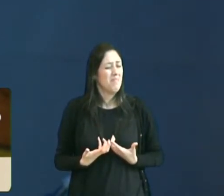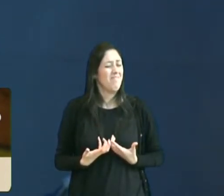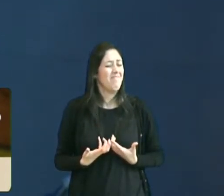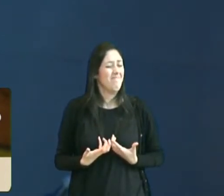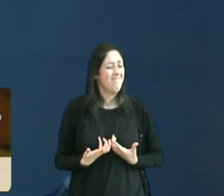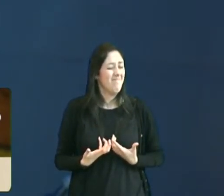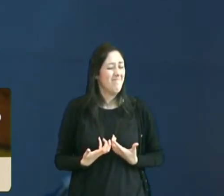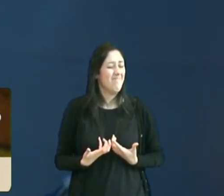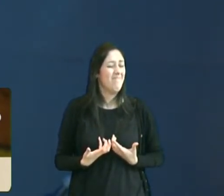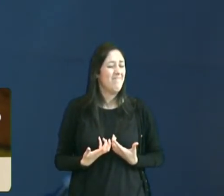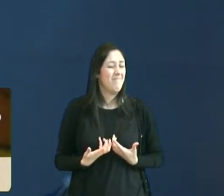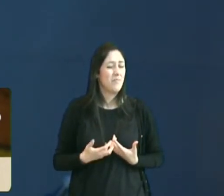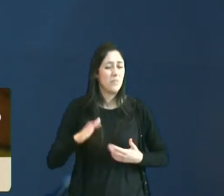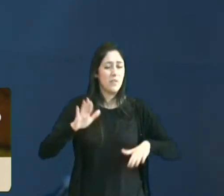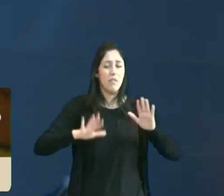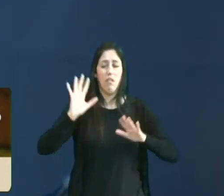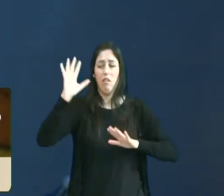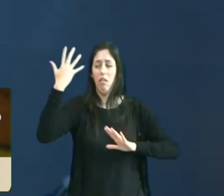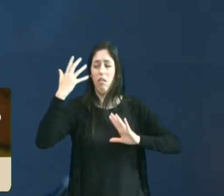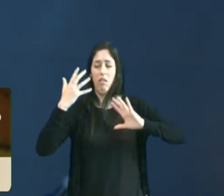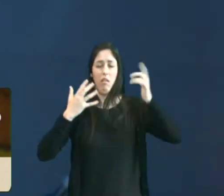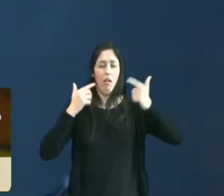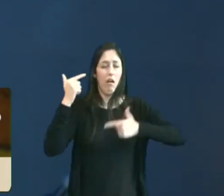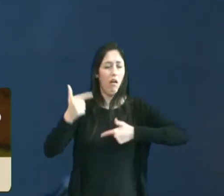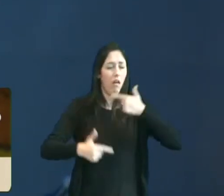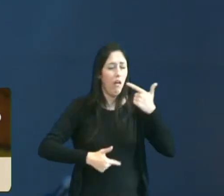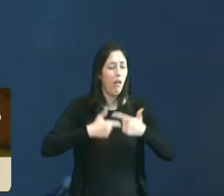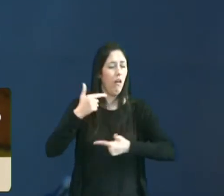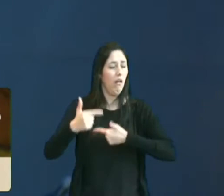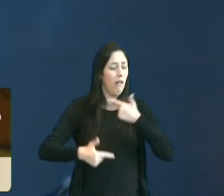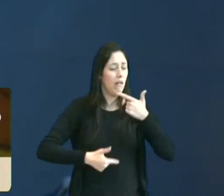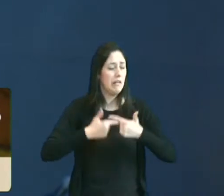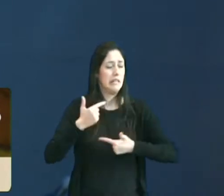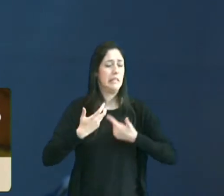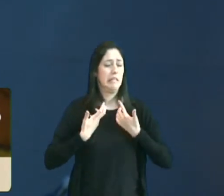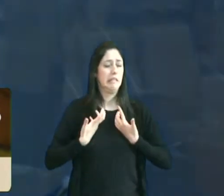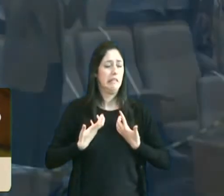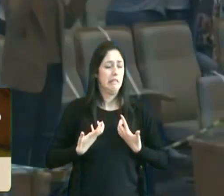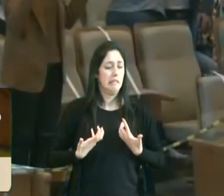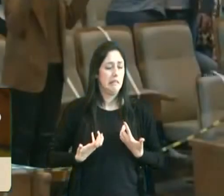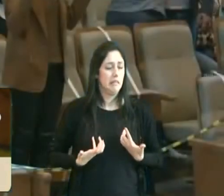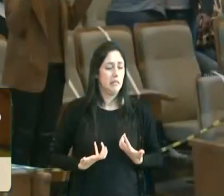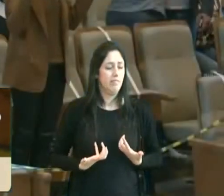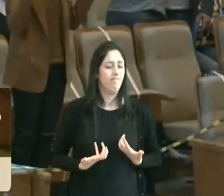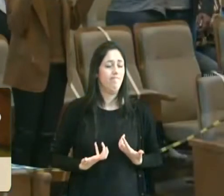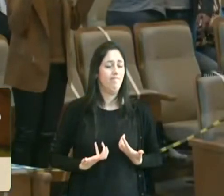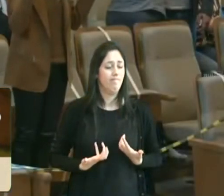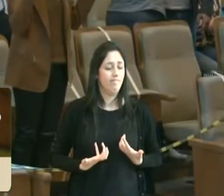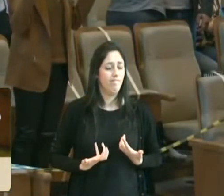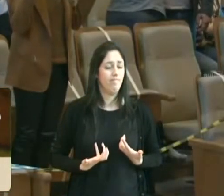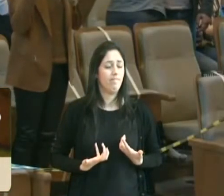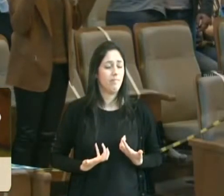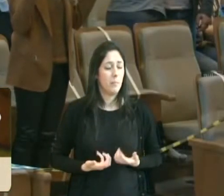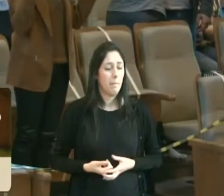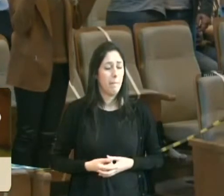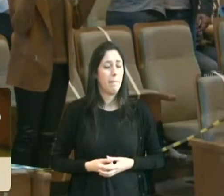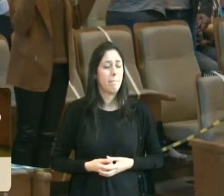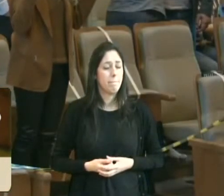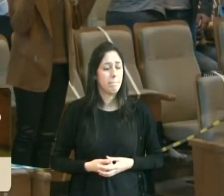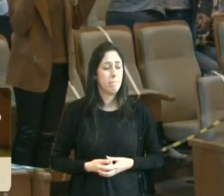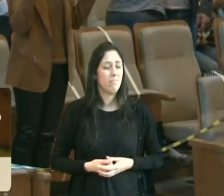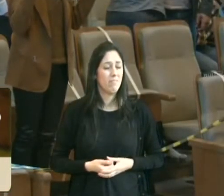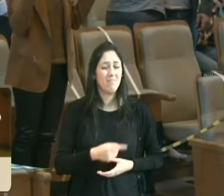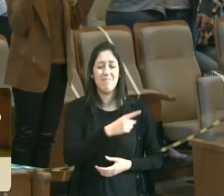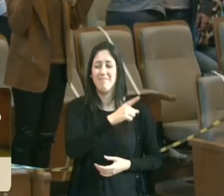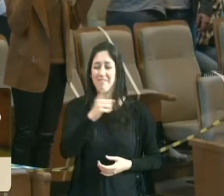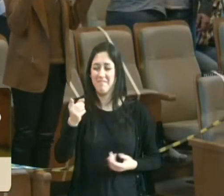São tantas as demandas, as solicitações. E às vezes, como os meus irmãos, eu me